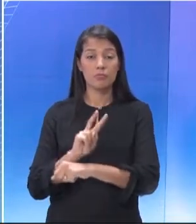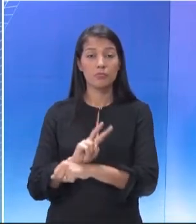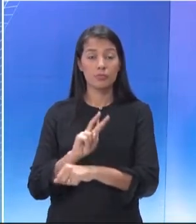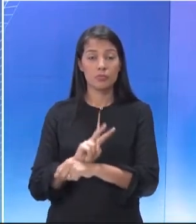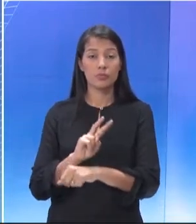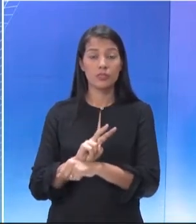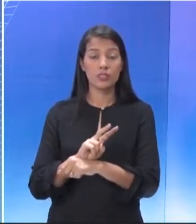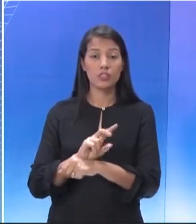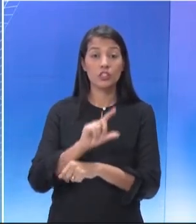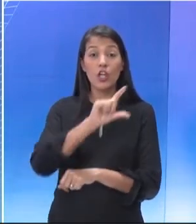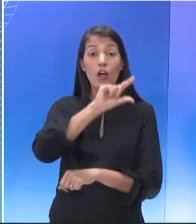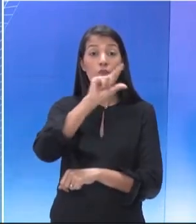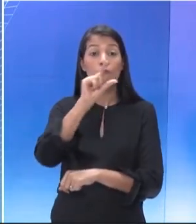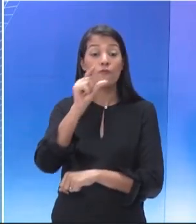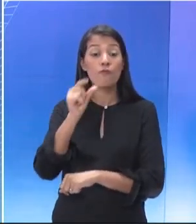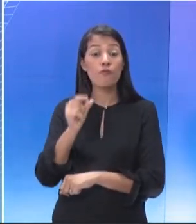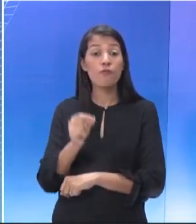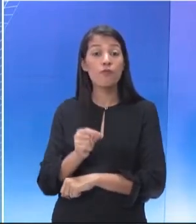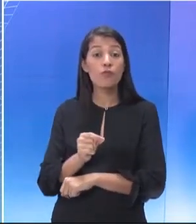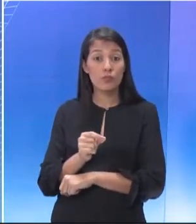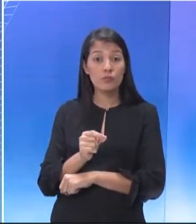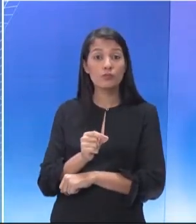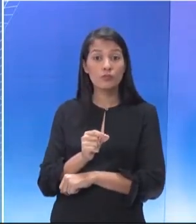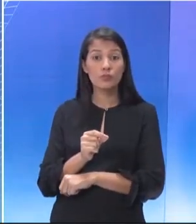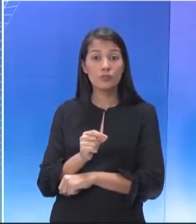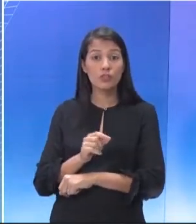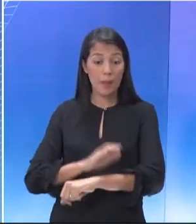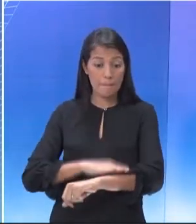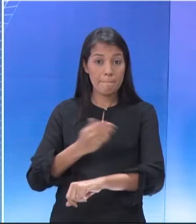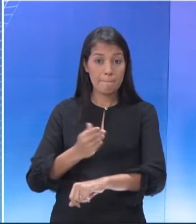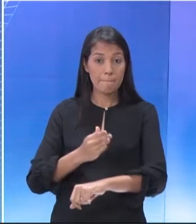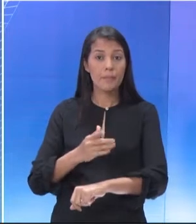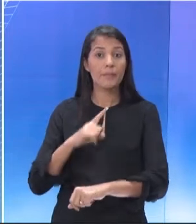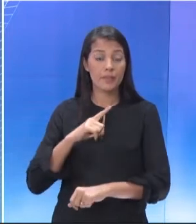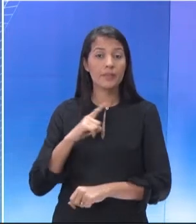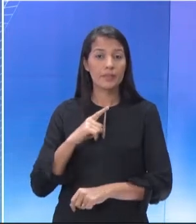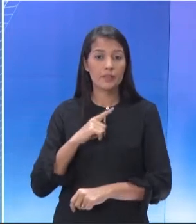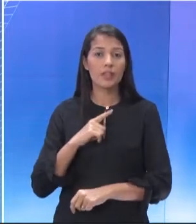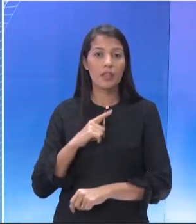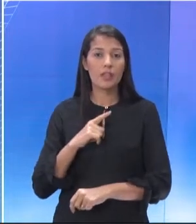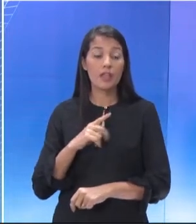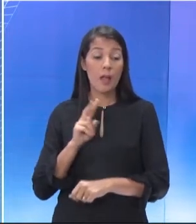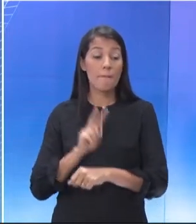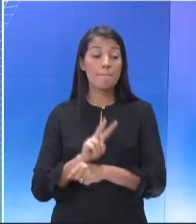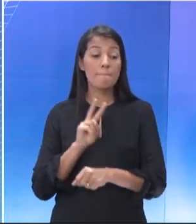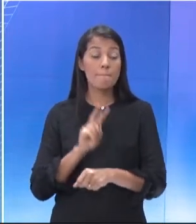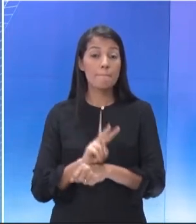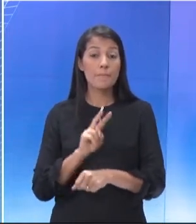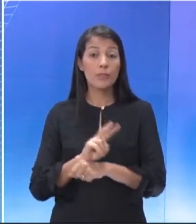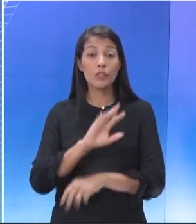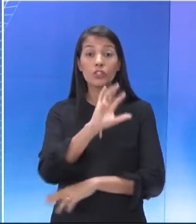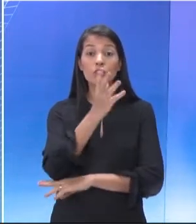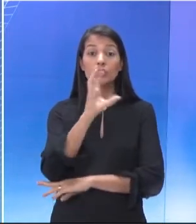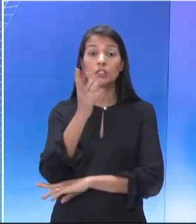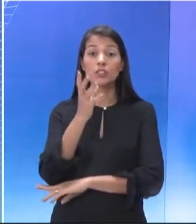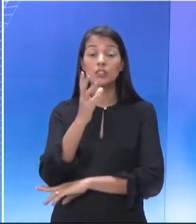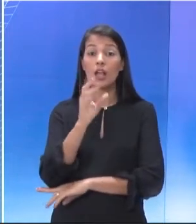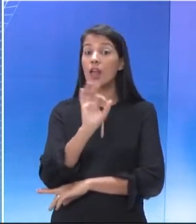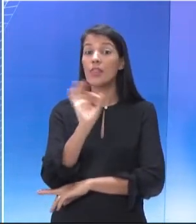planta contra a perda excessiva de água. Então, ela é responsável por manter a